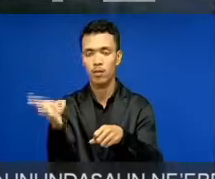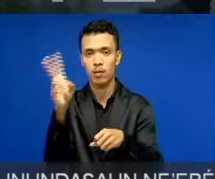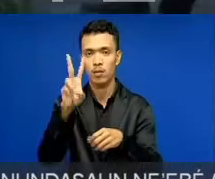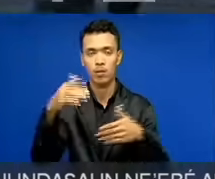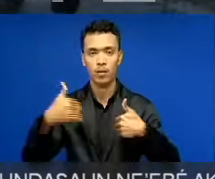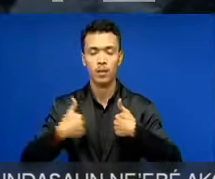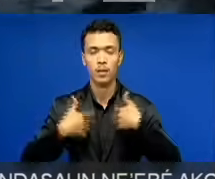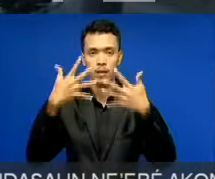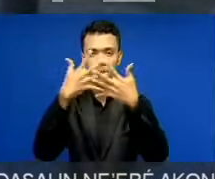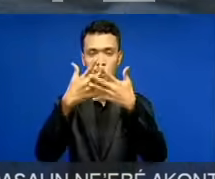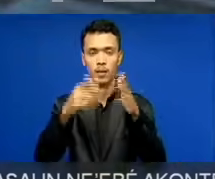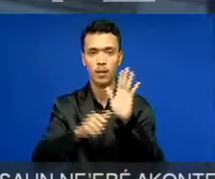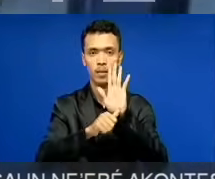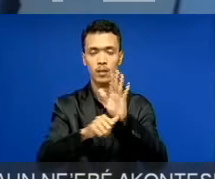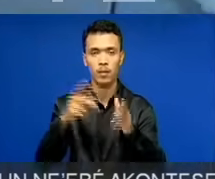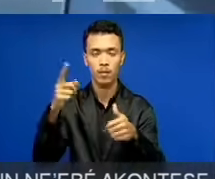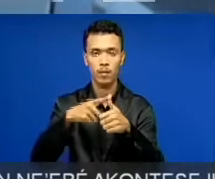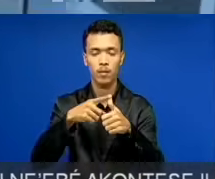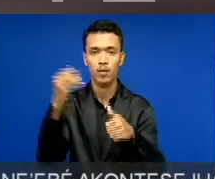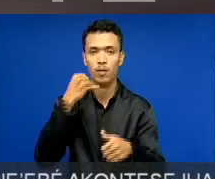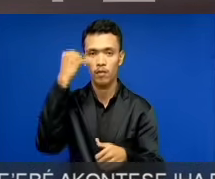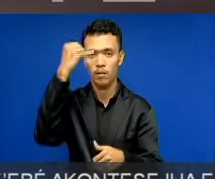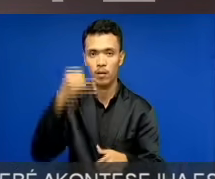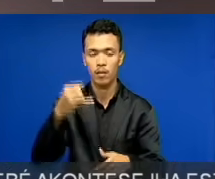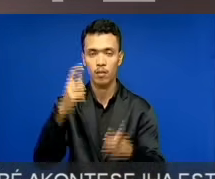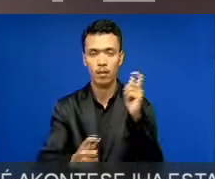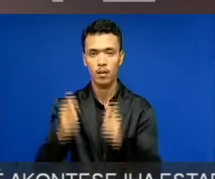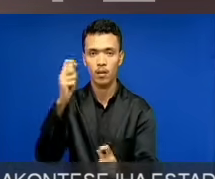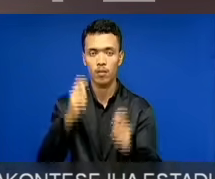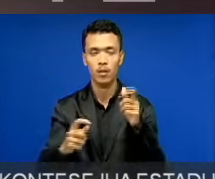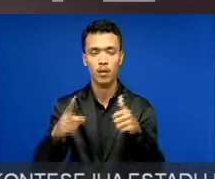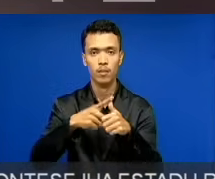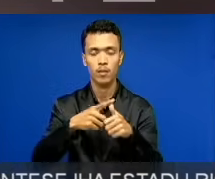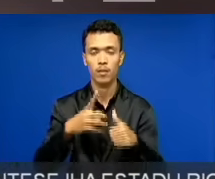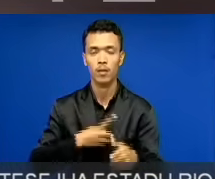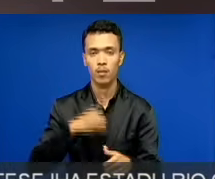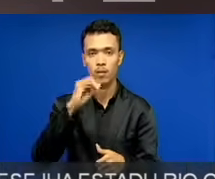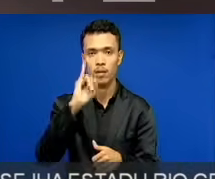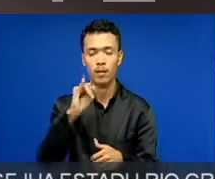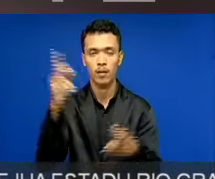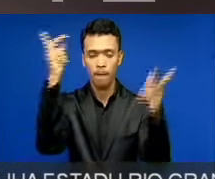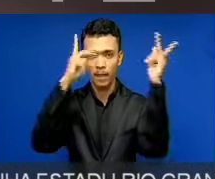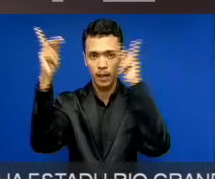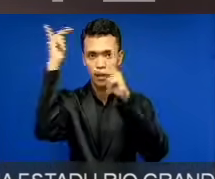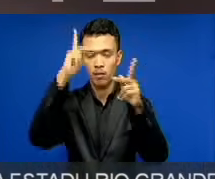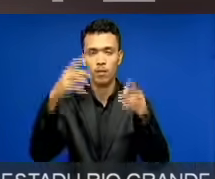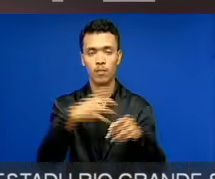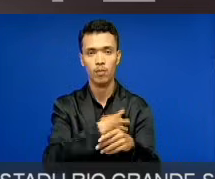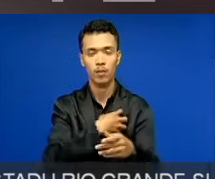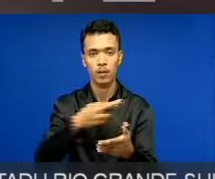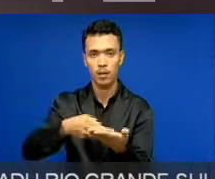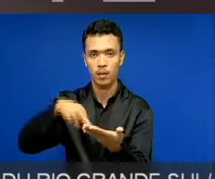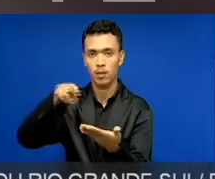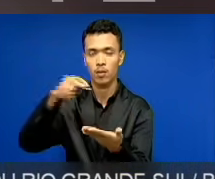cela. Rafoina apresenta para primeiro interrogatório e a tribunal judicial primeira instância dele. Caso de, PNTL